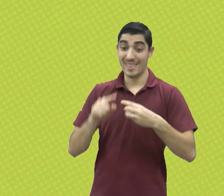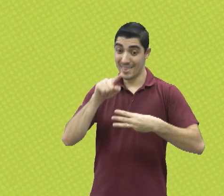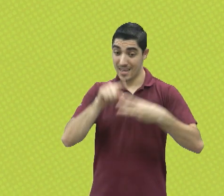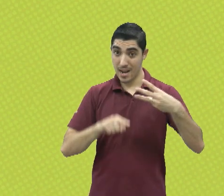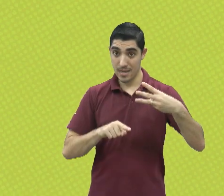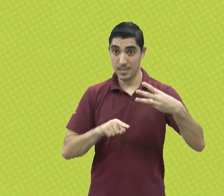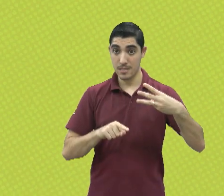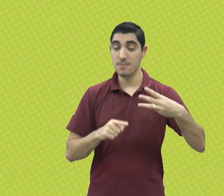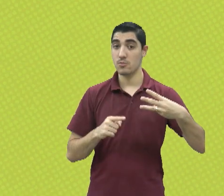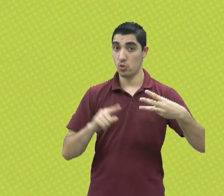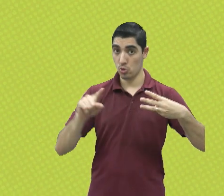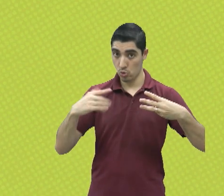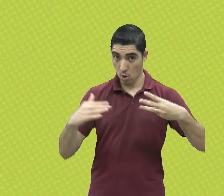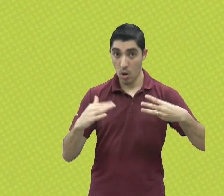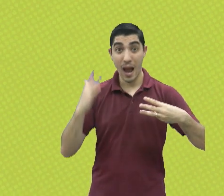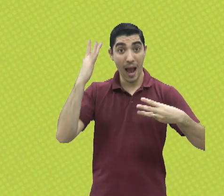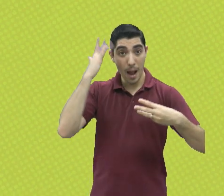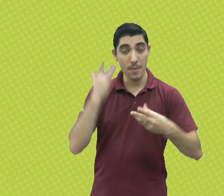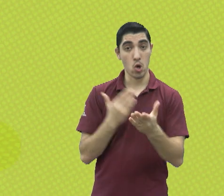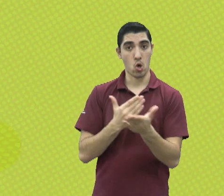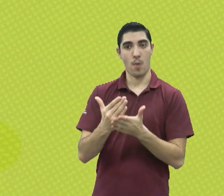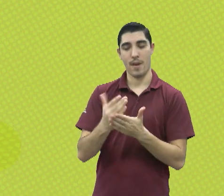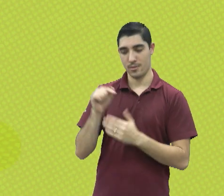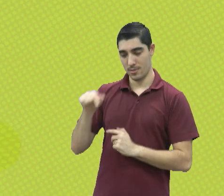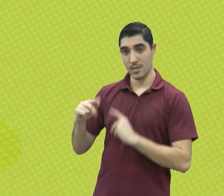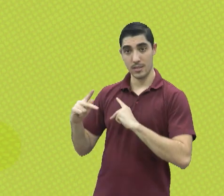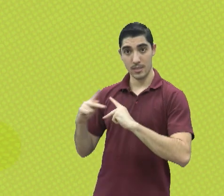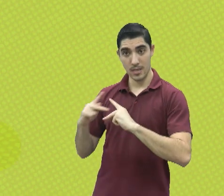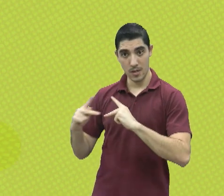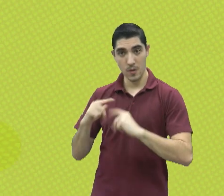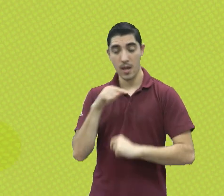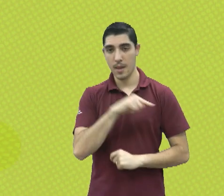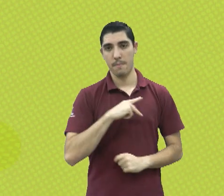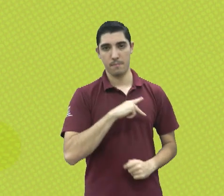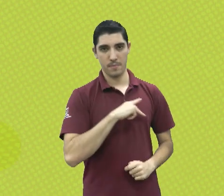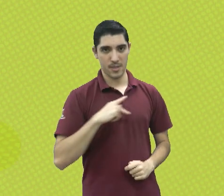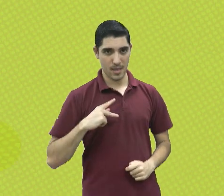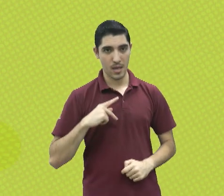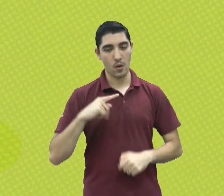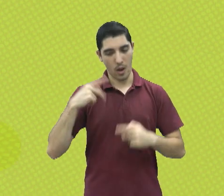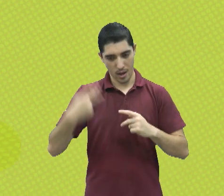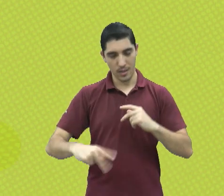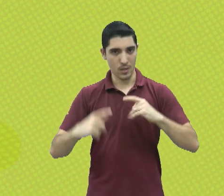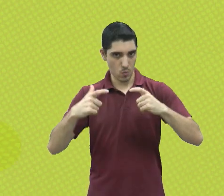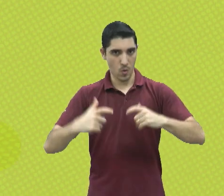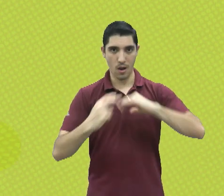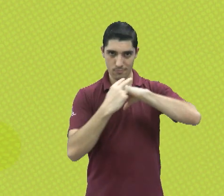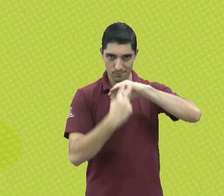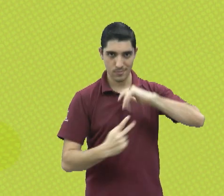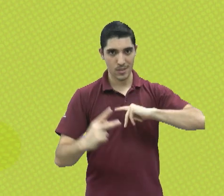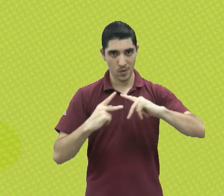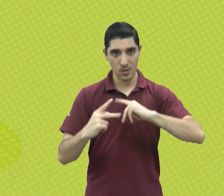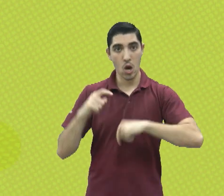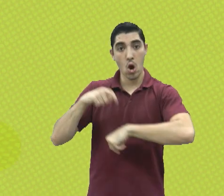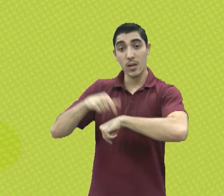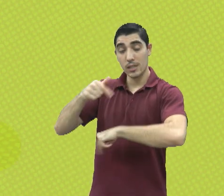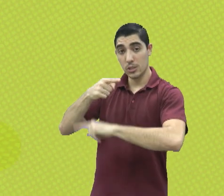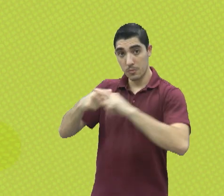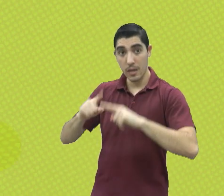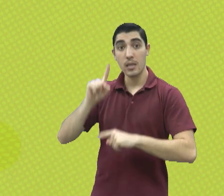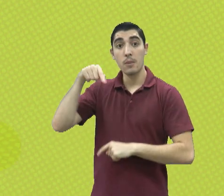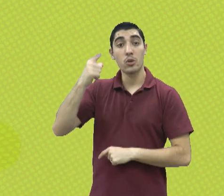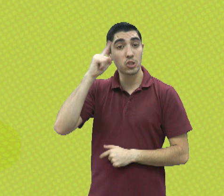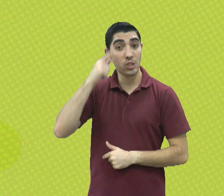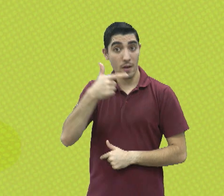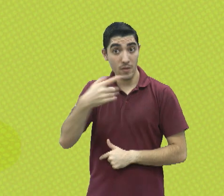José começa amanhã contra a equipe do Pinheiros na Arena Farmaconde, 19h30, São José e Pinheiros. Dia 24, terça-feira